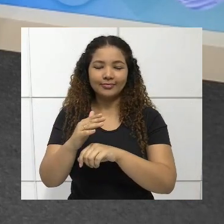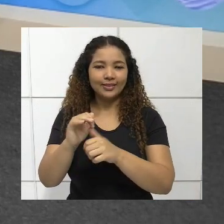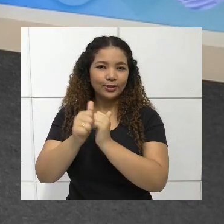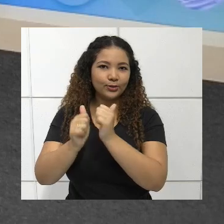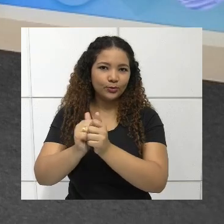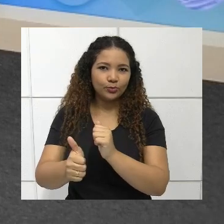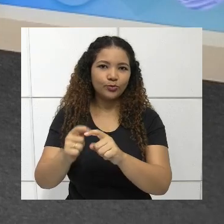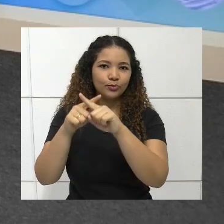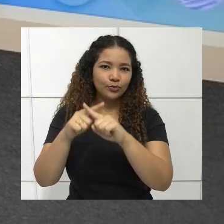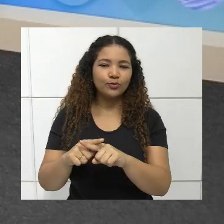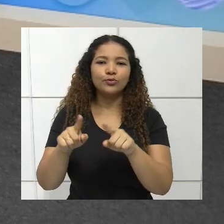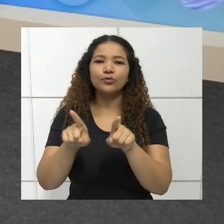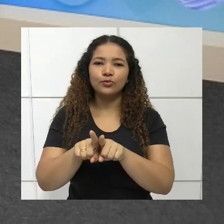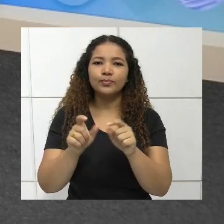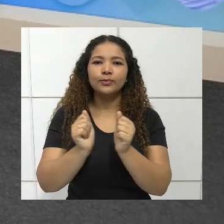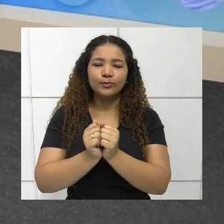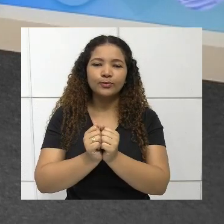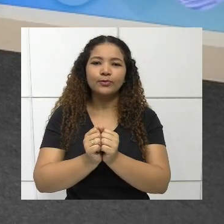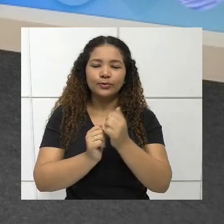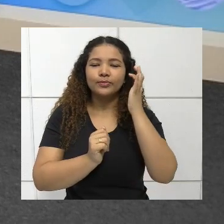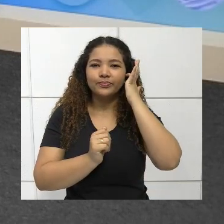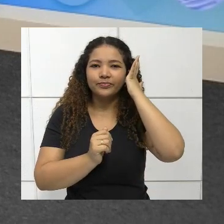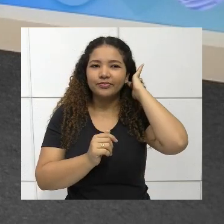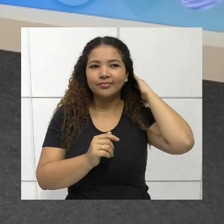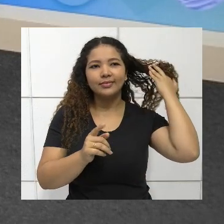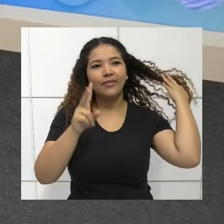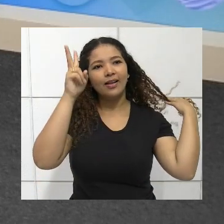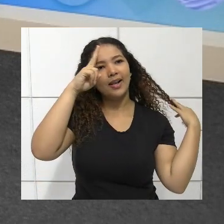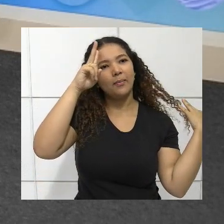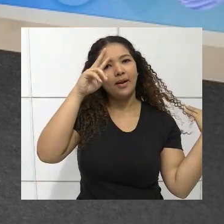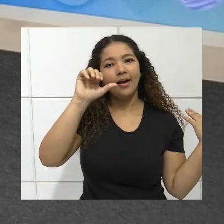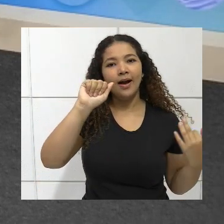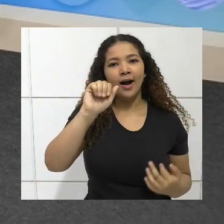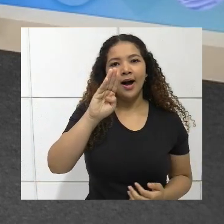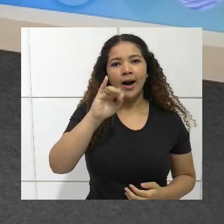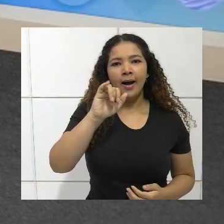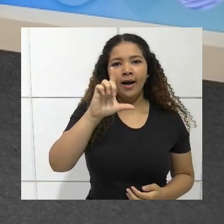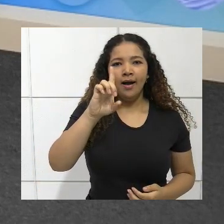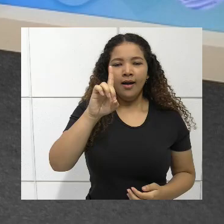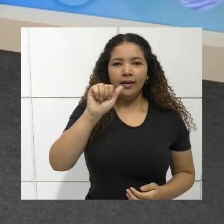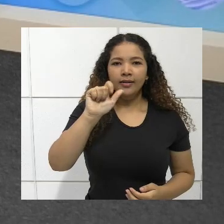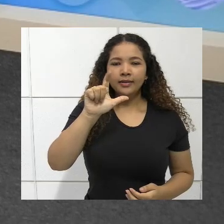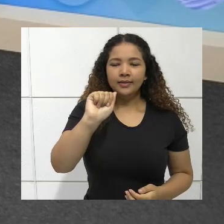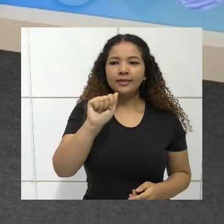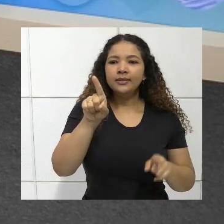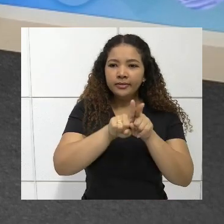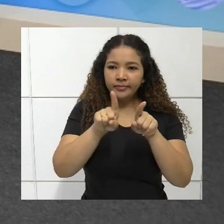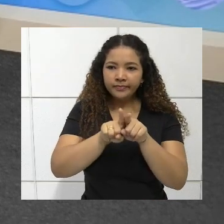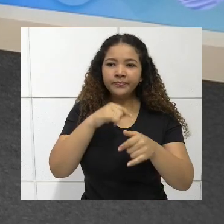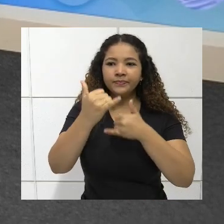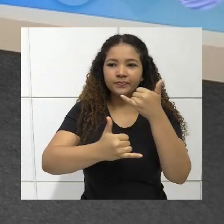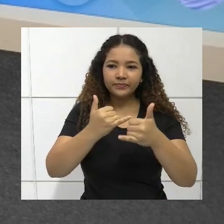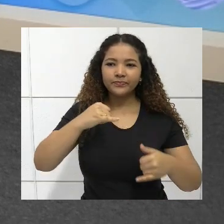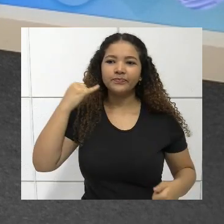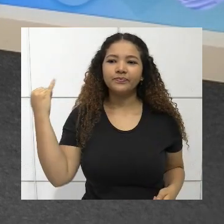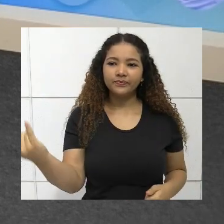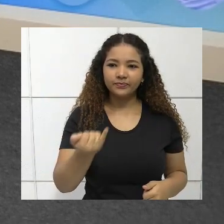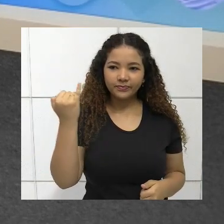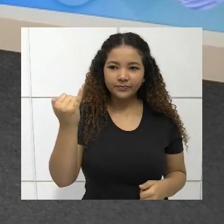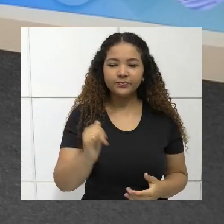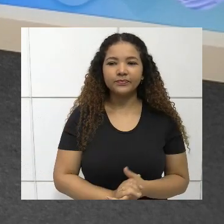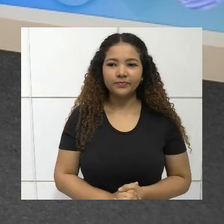Quem é que está no Independente aí que eu posso lembrar? Assim, Abdala joga no Independente, jogador importante, que já foi da seleção abaetetubense.